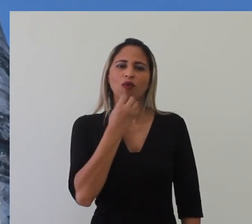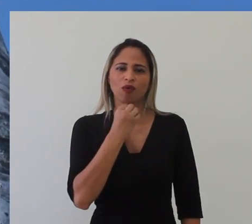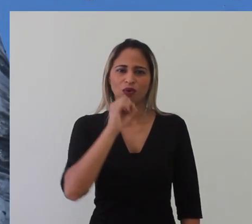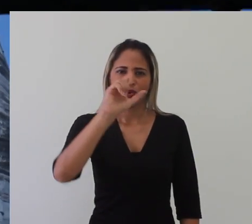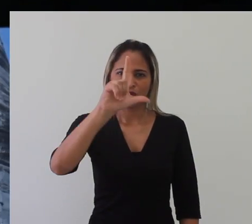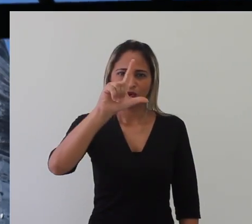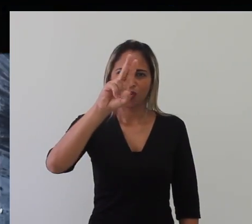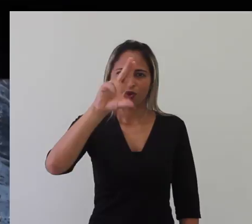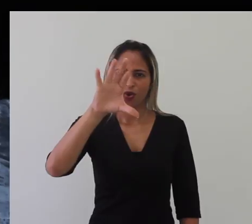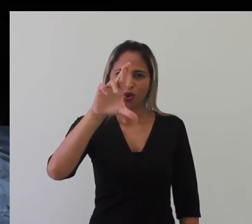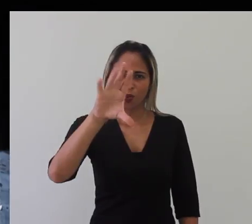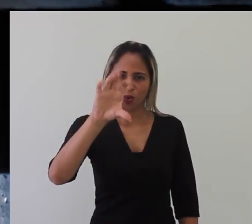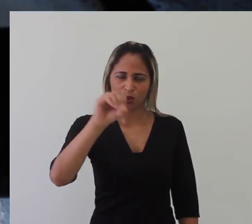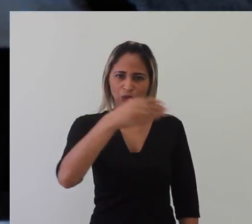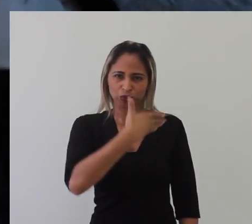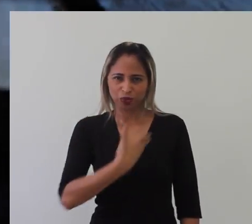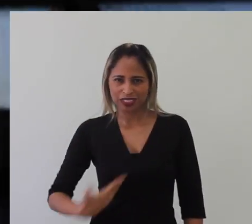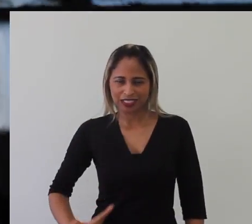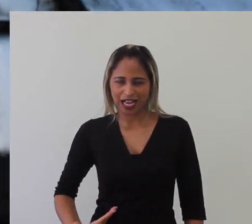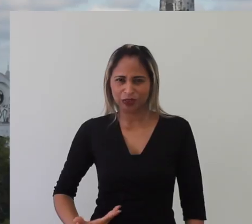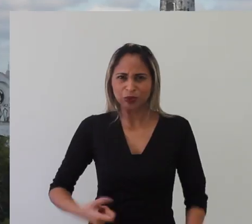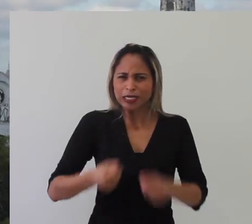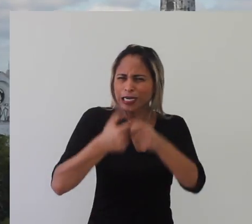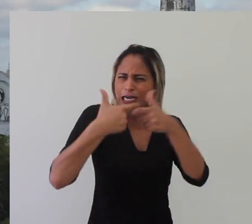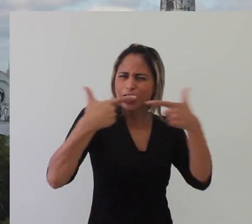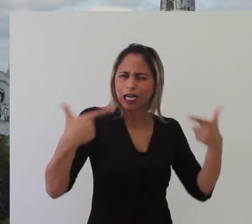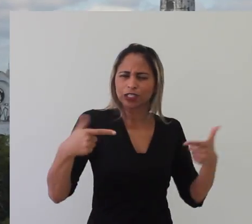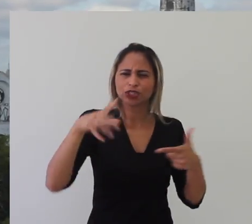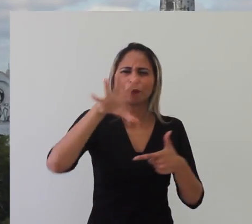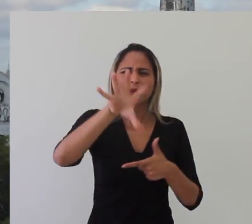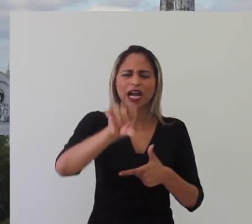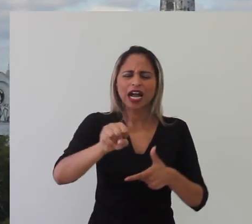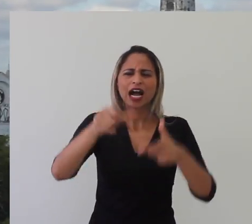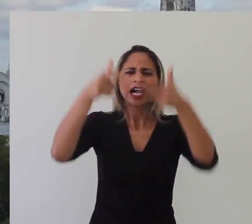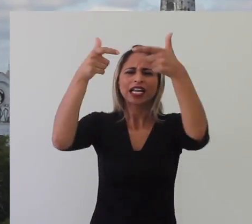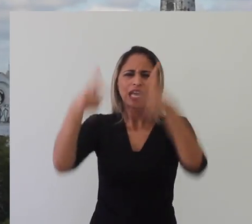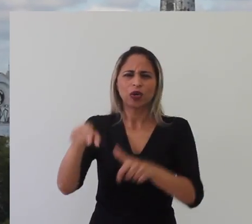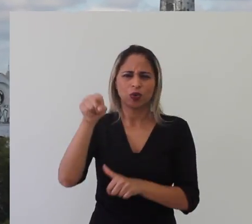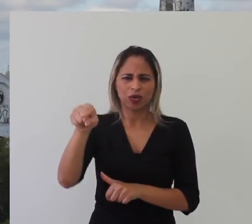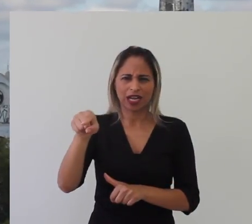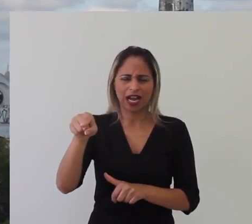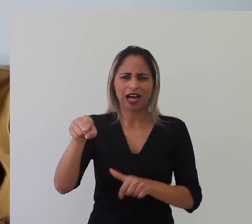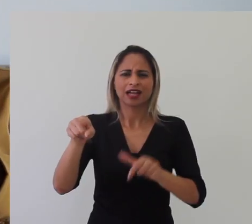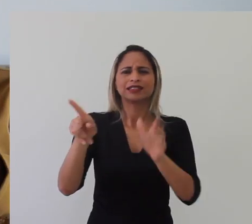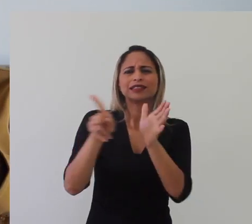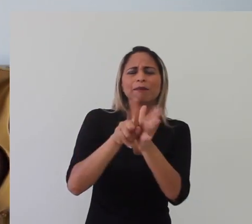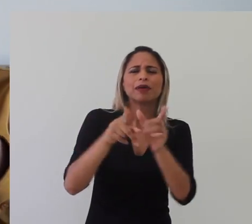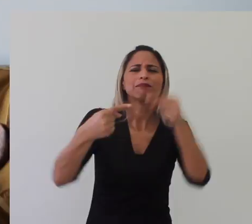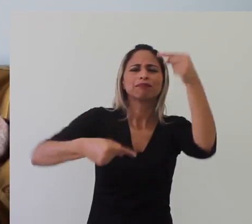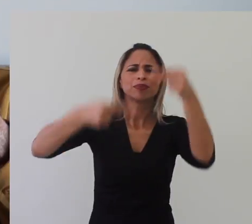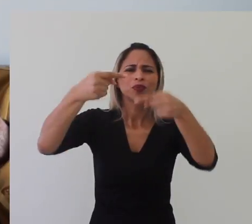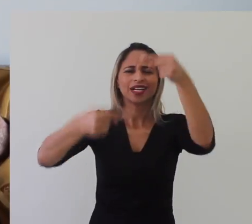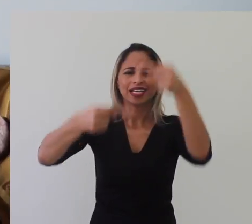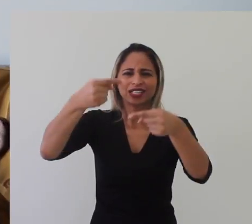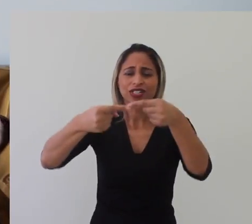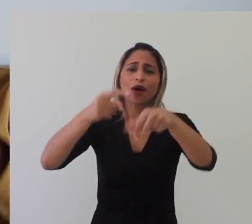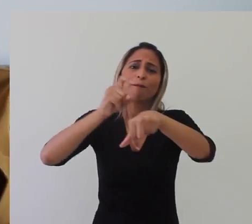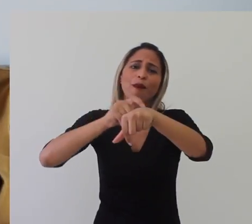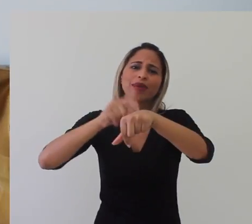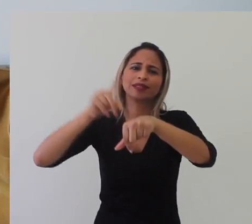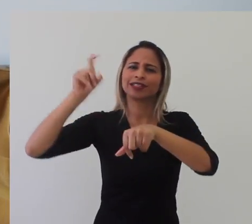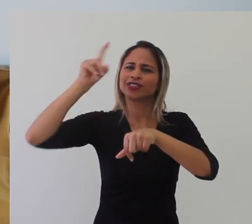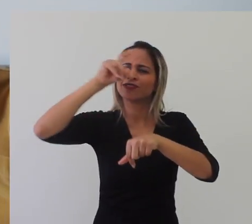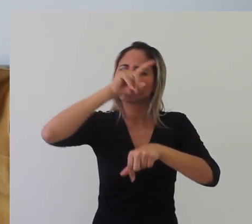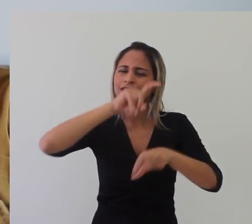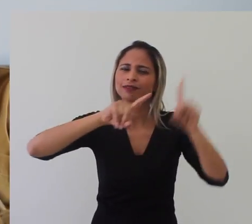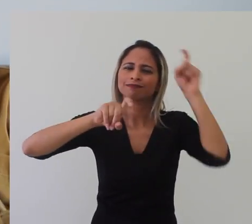o lucro do Estado seria grande, pegar todo aquele patrimônio. E oligarquia política, o momento era muito